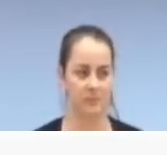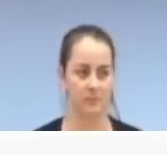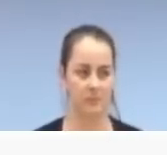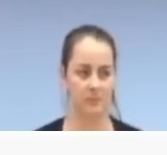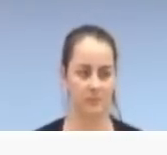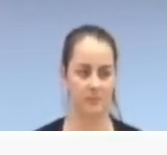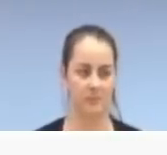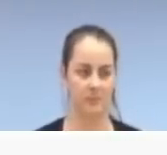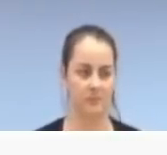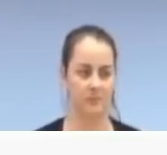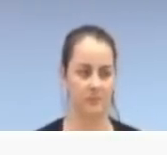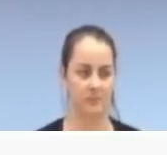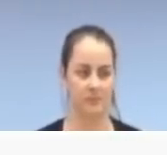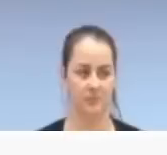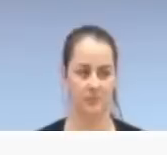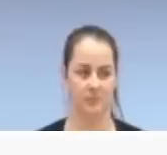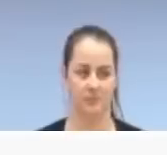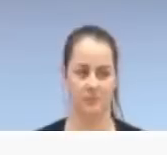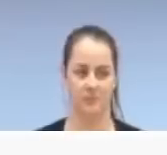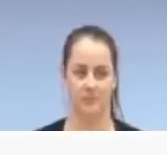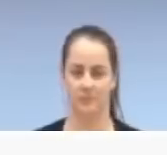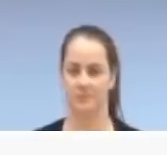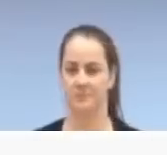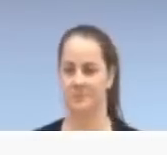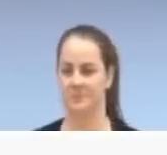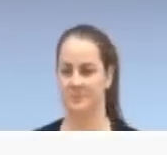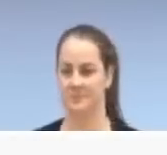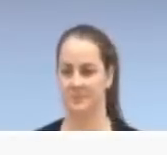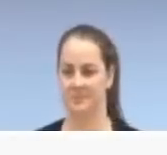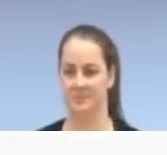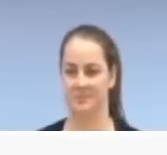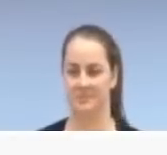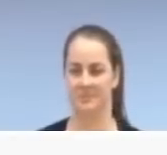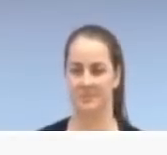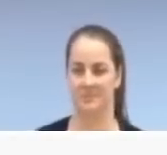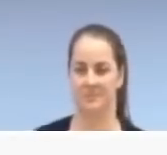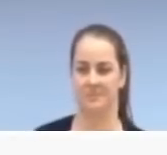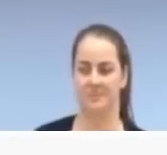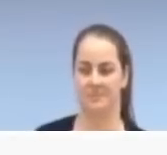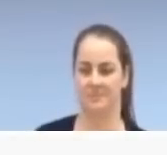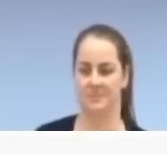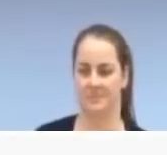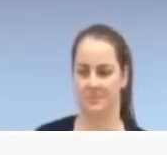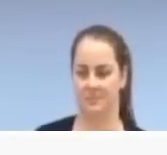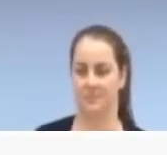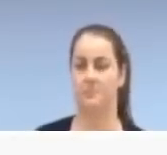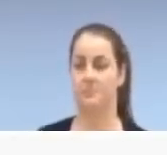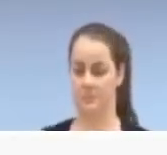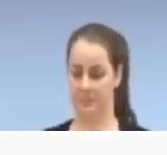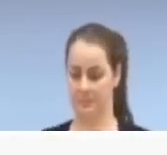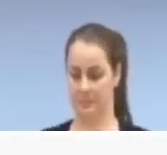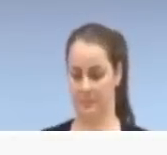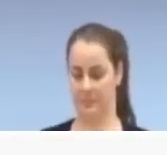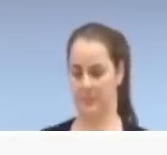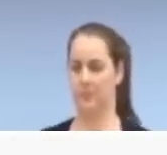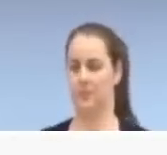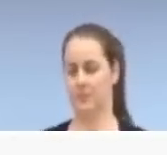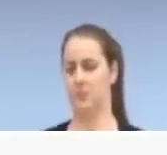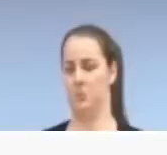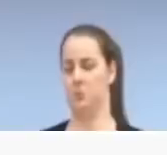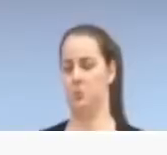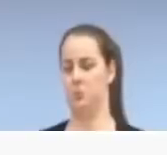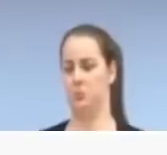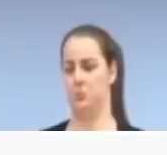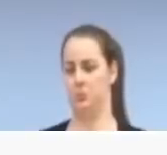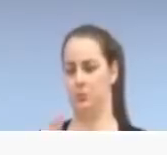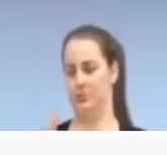de Florianópolis mais uma cena de assédio que precisamos lutar para que não ocorra nas ruas e nos parlamentos do nosso